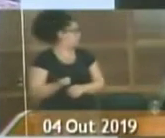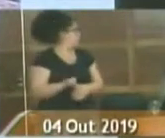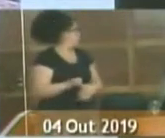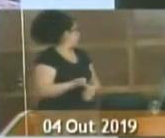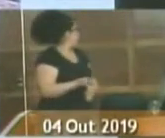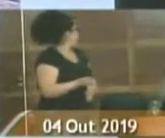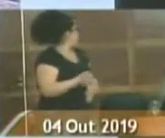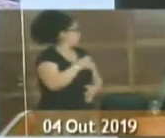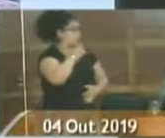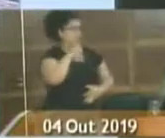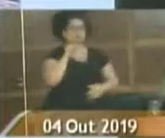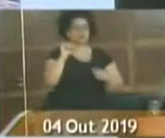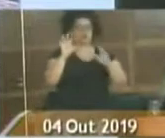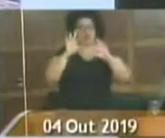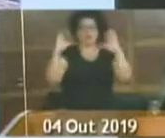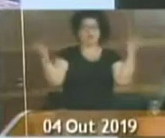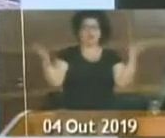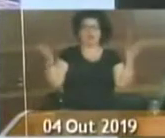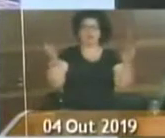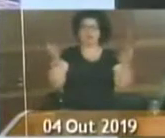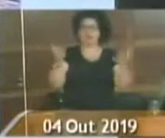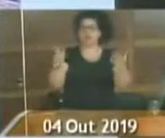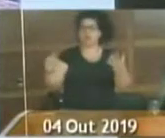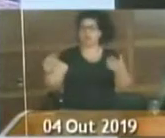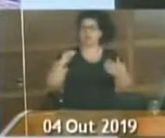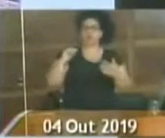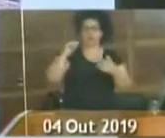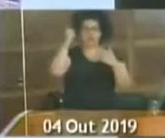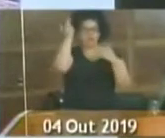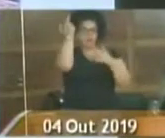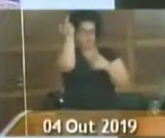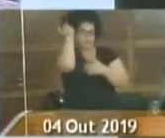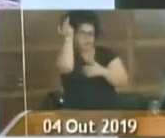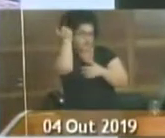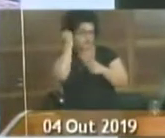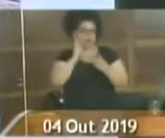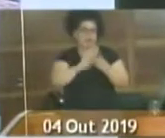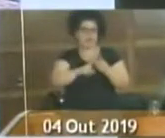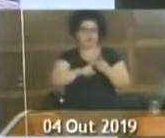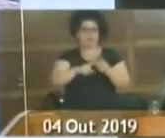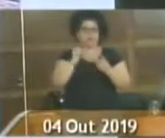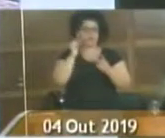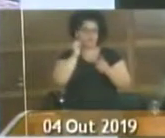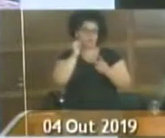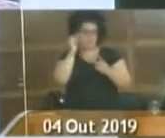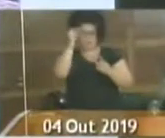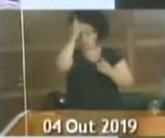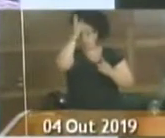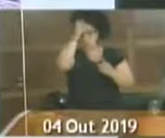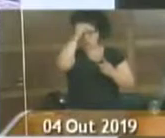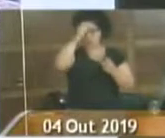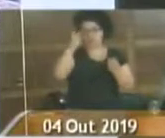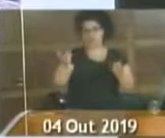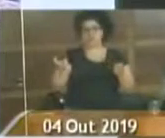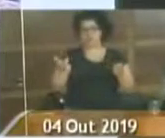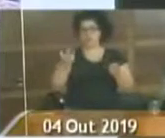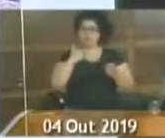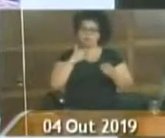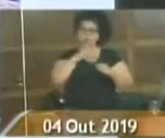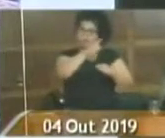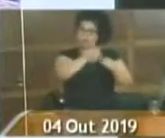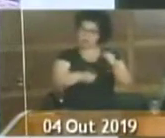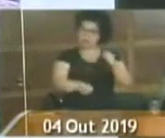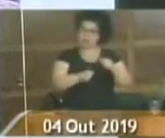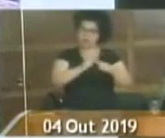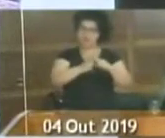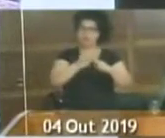vai numa festa e ganha um pintinho, coelhinho. Isso é proibido. Por quê? Porque o animal não é um objeto, o animal não é